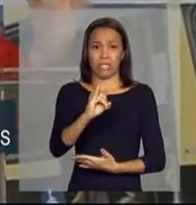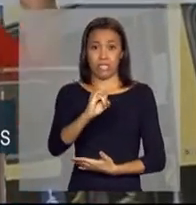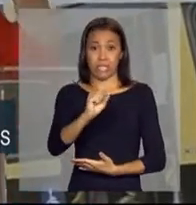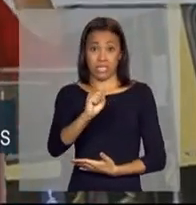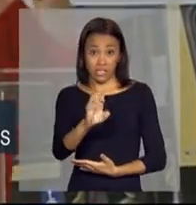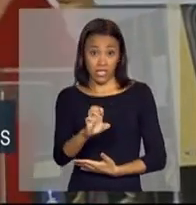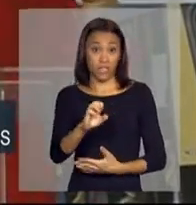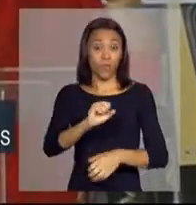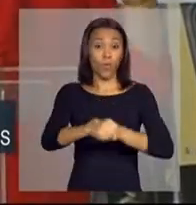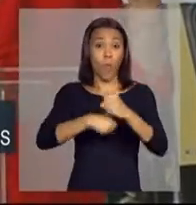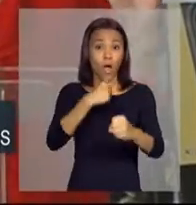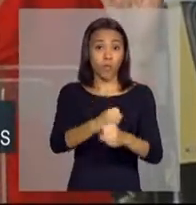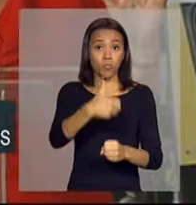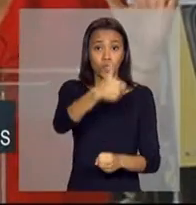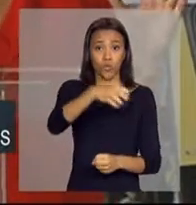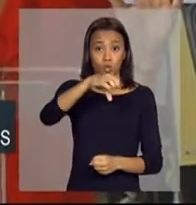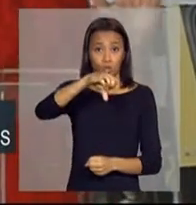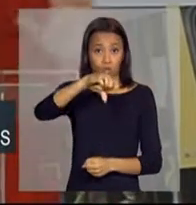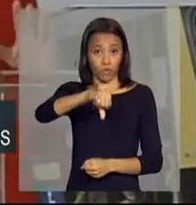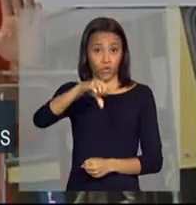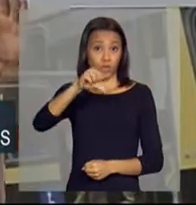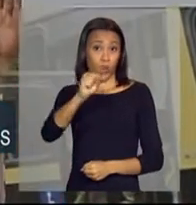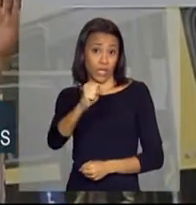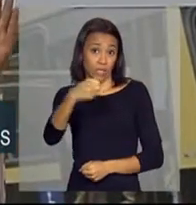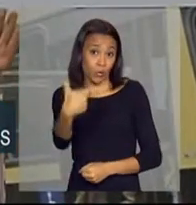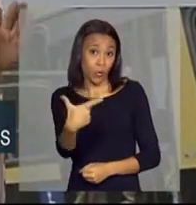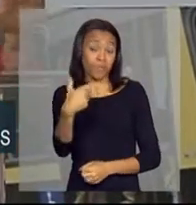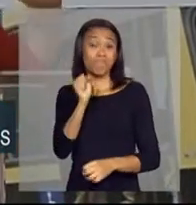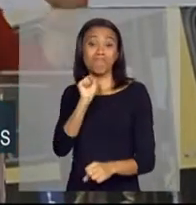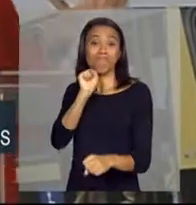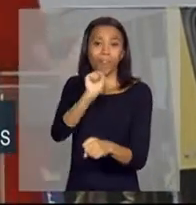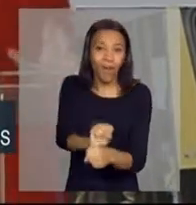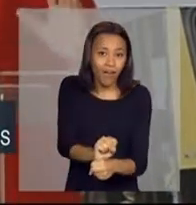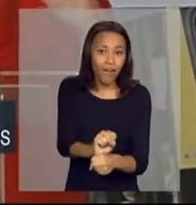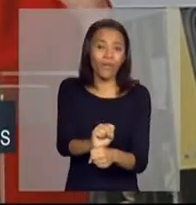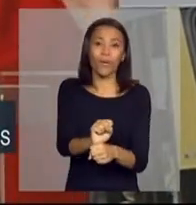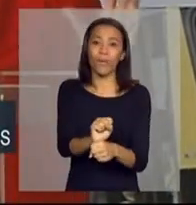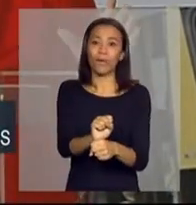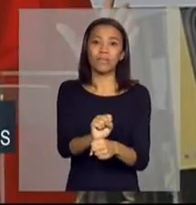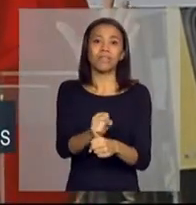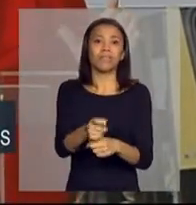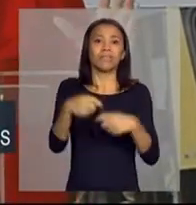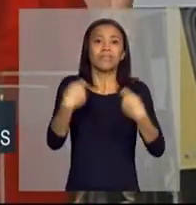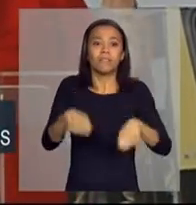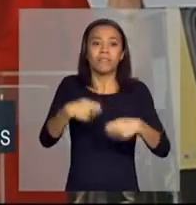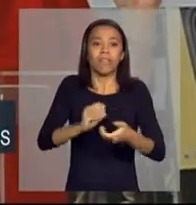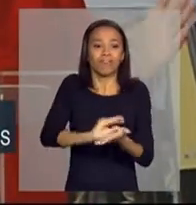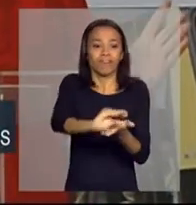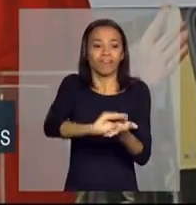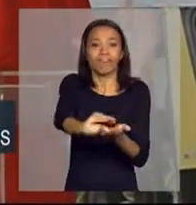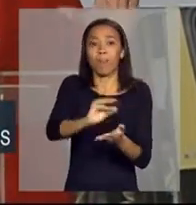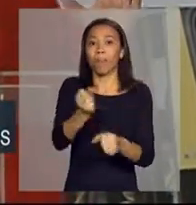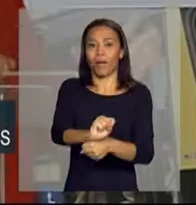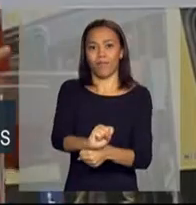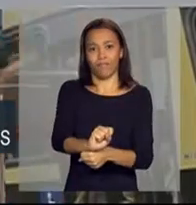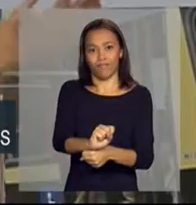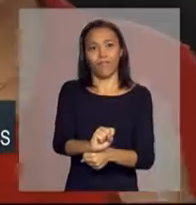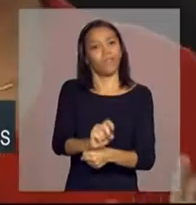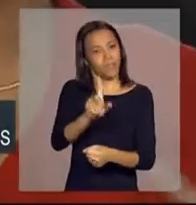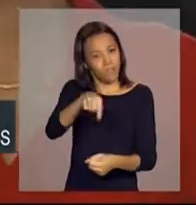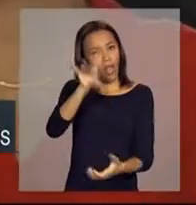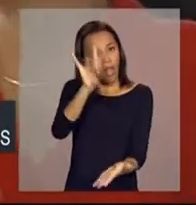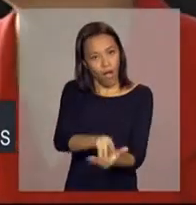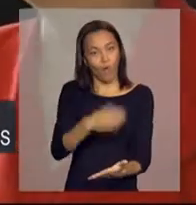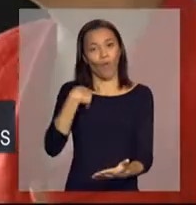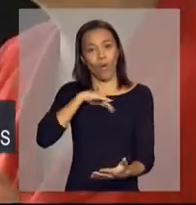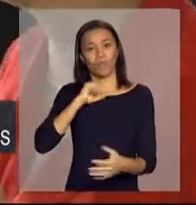82, que ele parou de investir na escala necessária. Essa é a realidade. Nós paramos